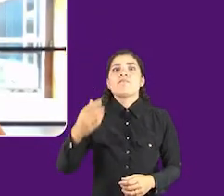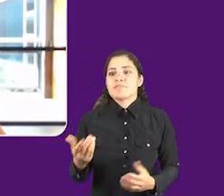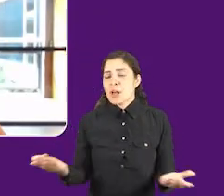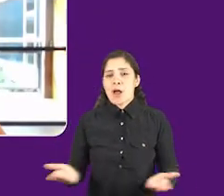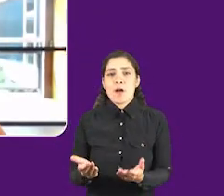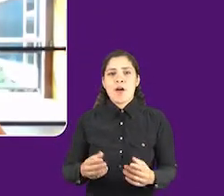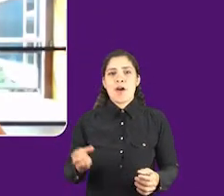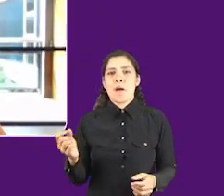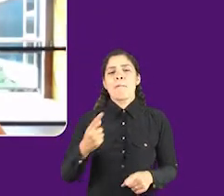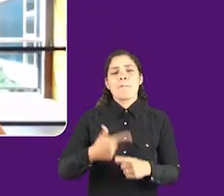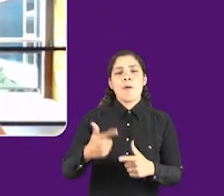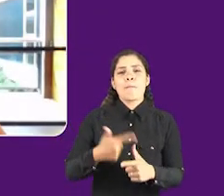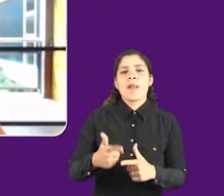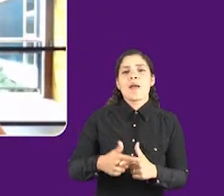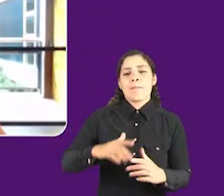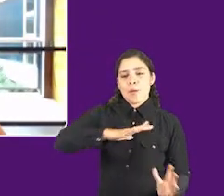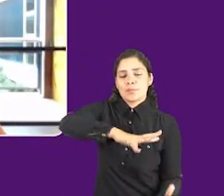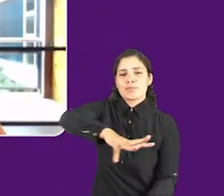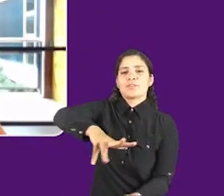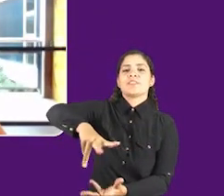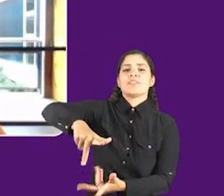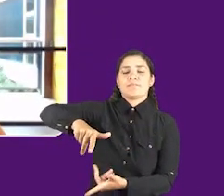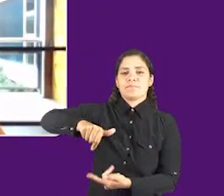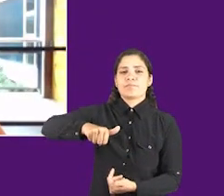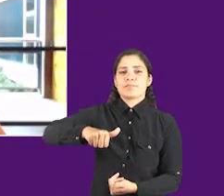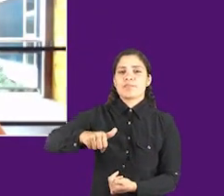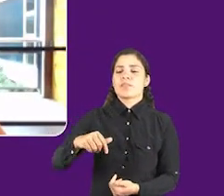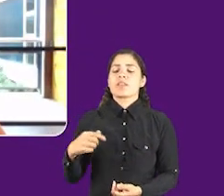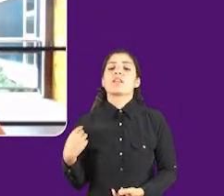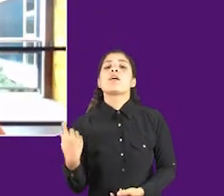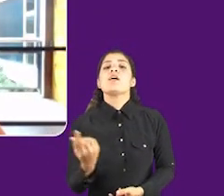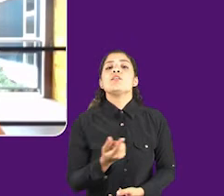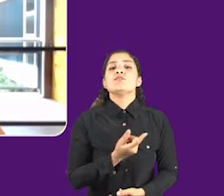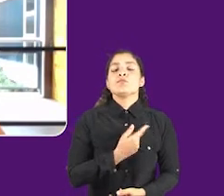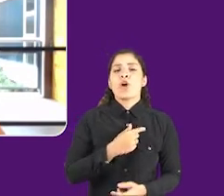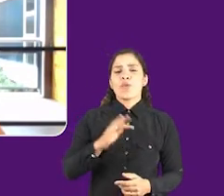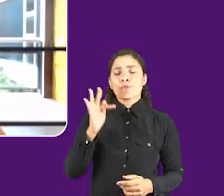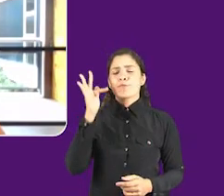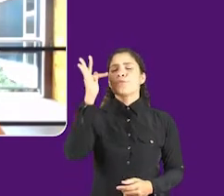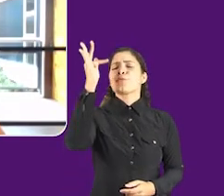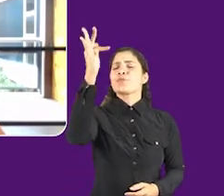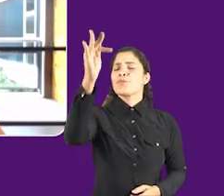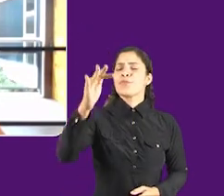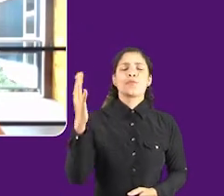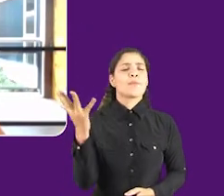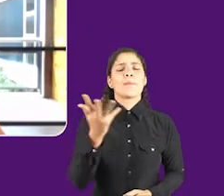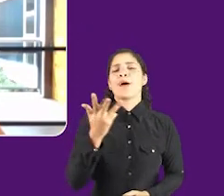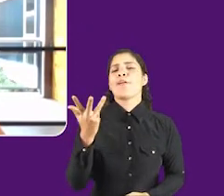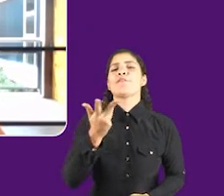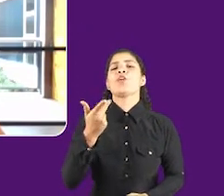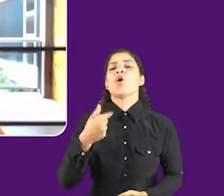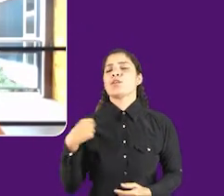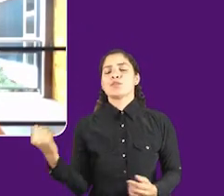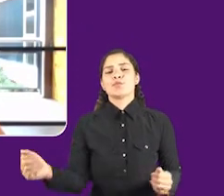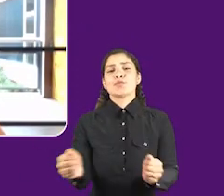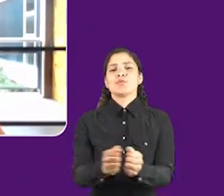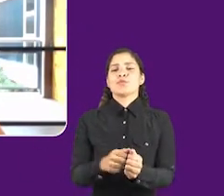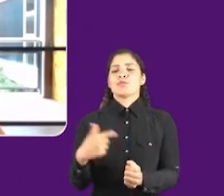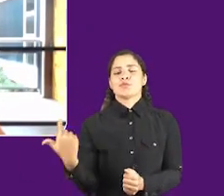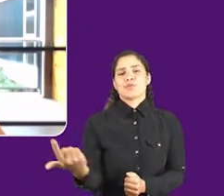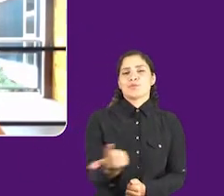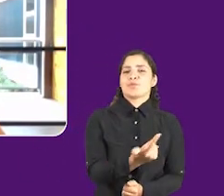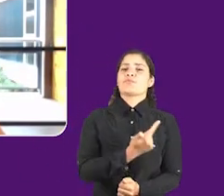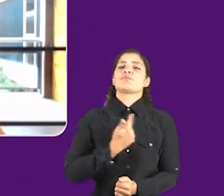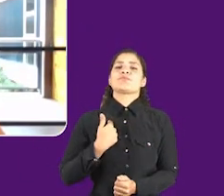obrigado por tudo isto e temos um produto belíssimo juntos a respeito ele é um competições é importante que eu